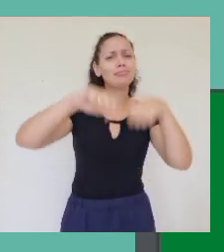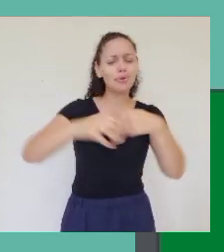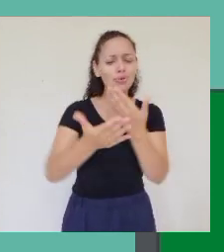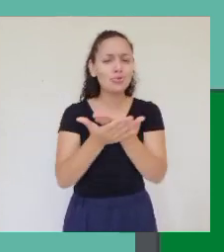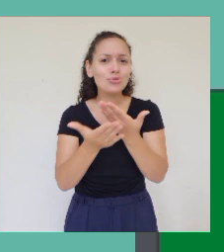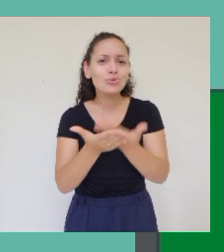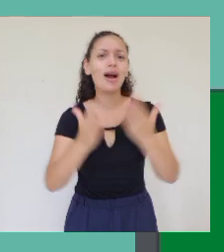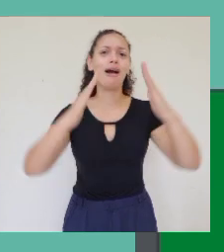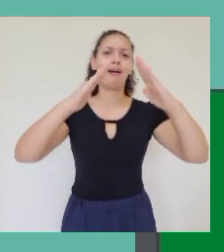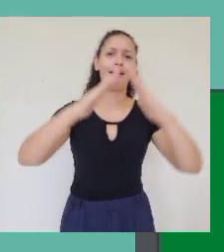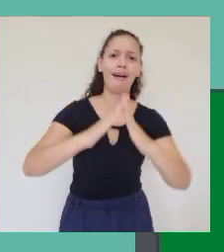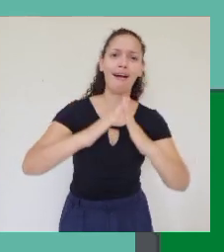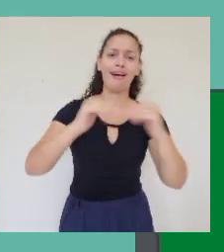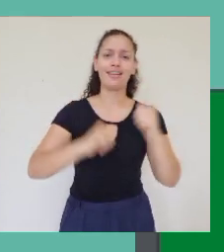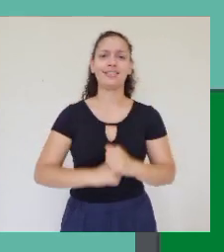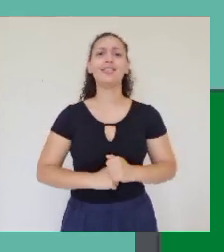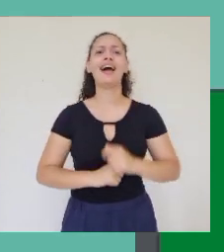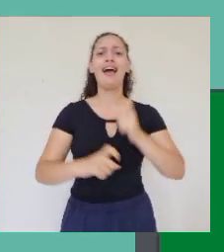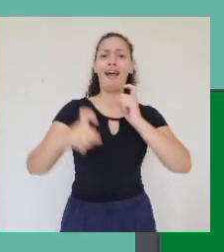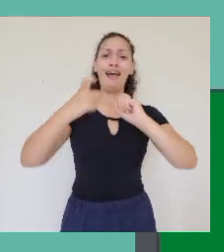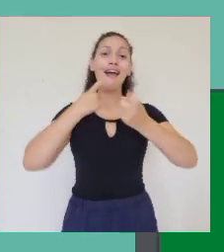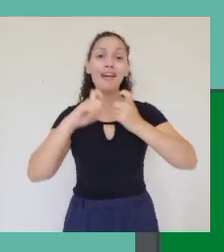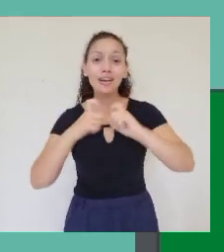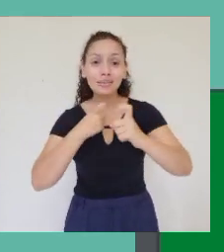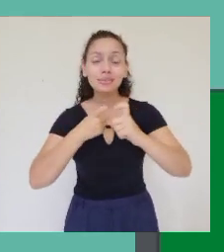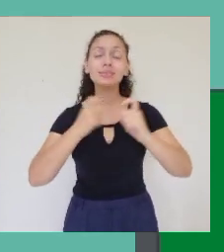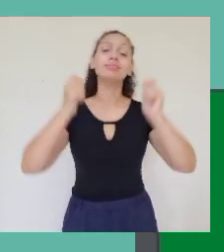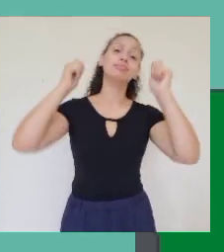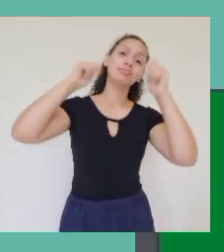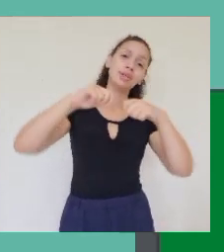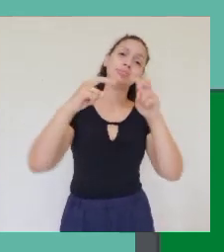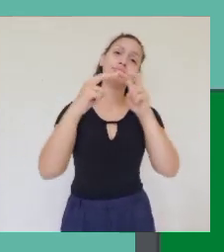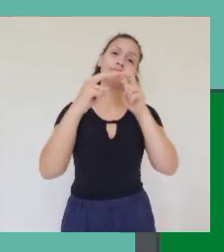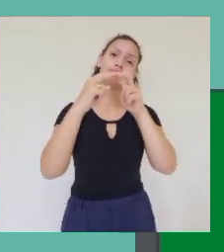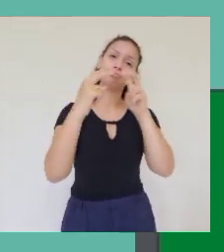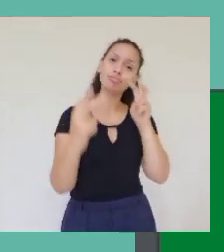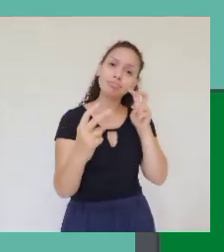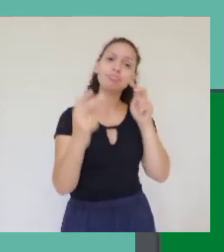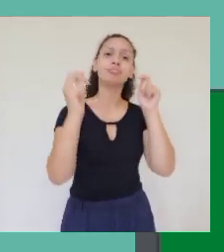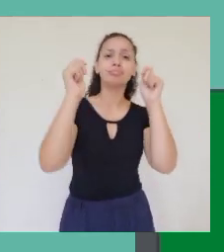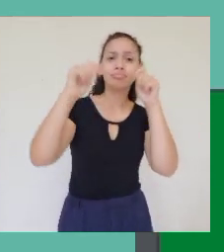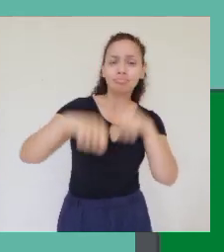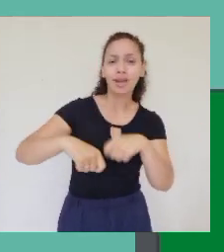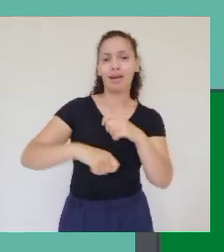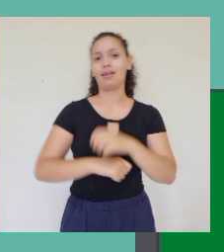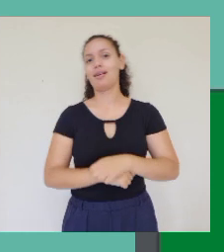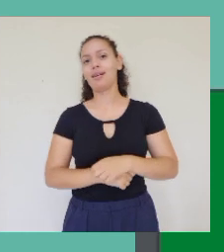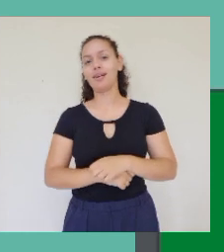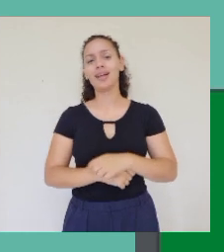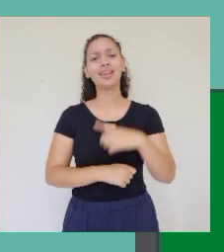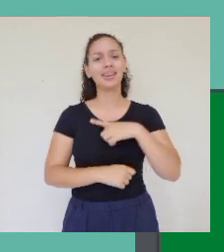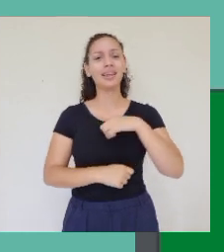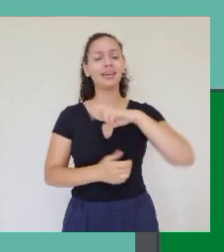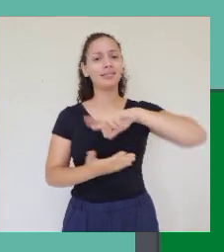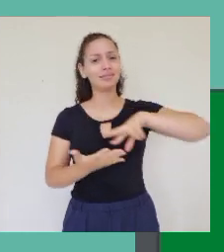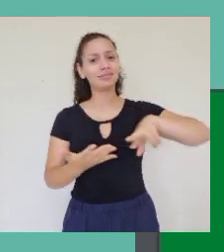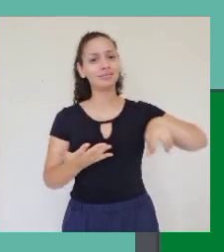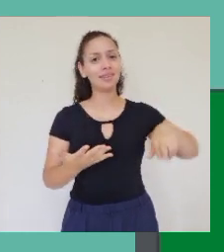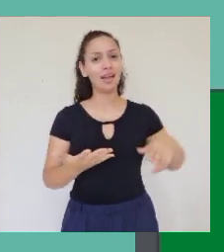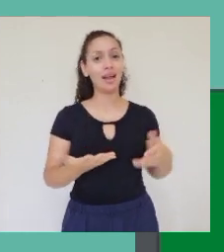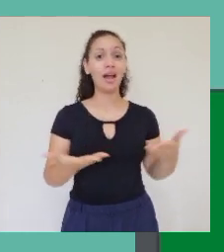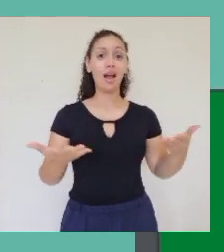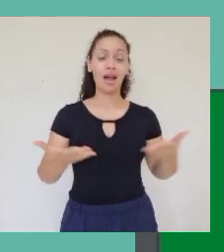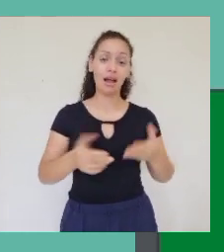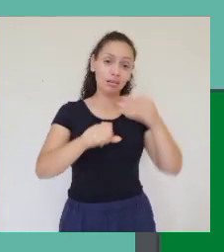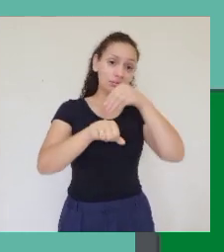era presencial podem ser feitas remotamente, com acessibilidade a mais pessoas, certo? Então, o foco aqui vai ser as